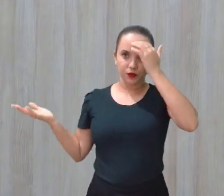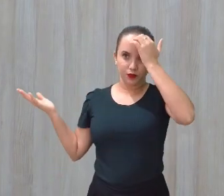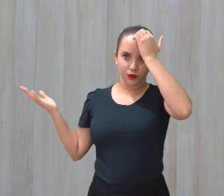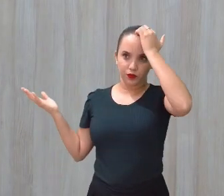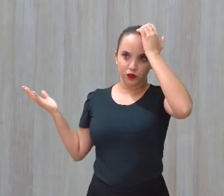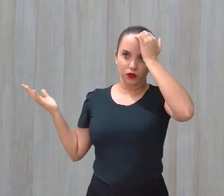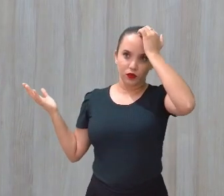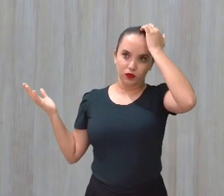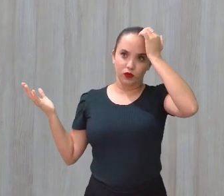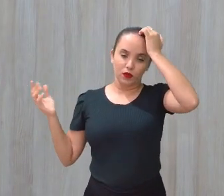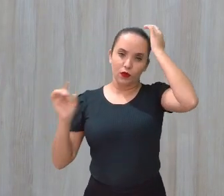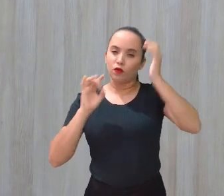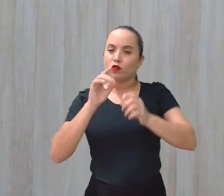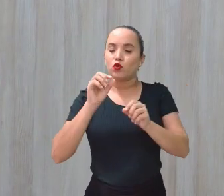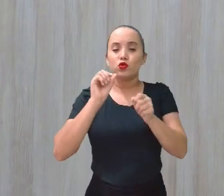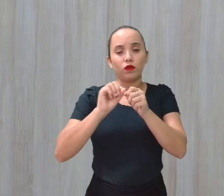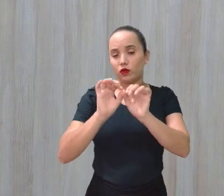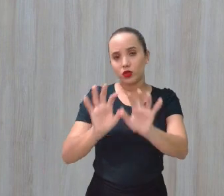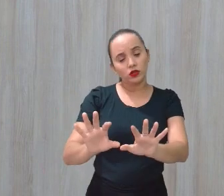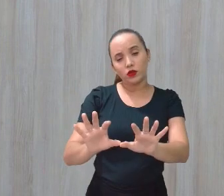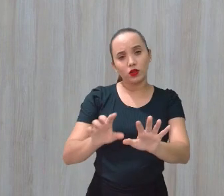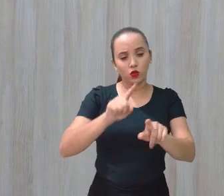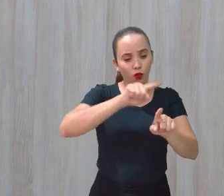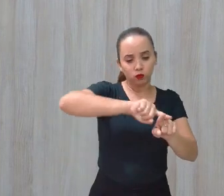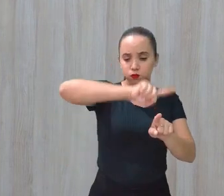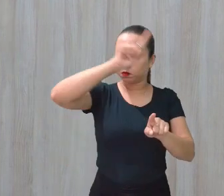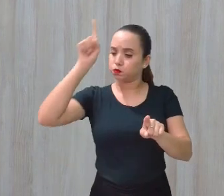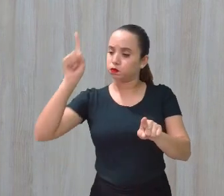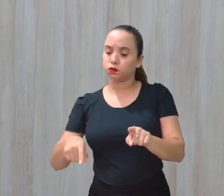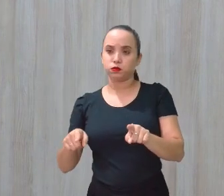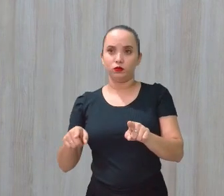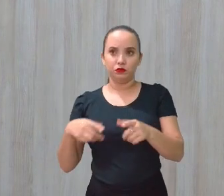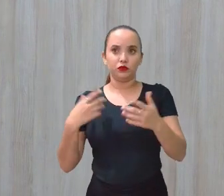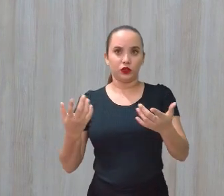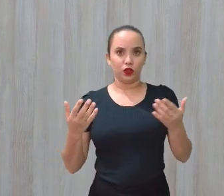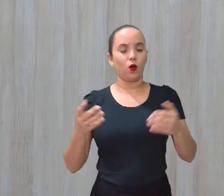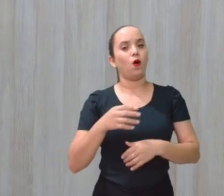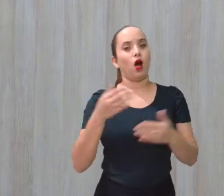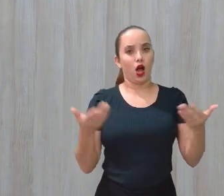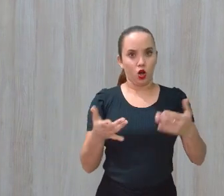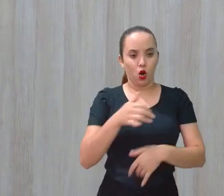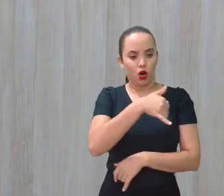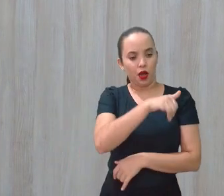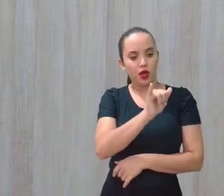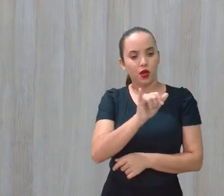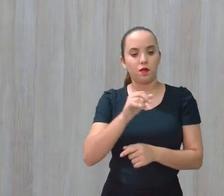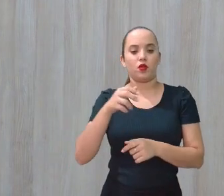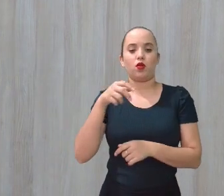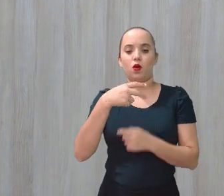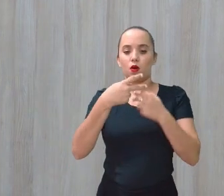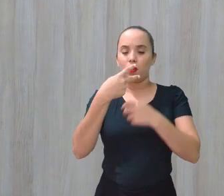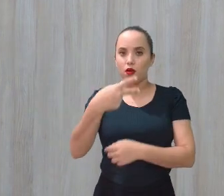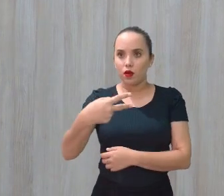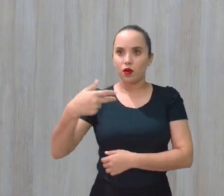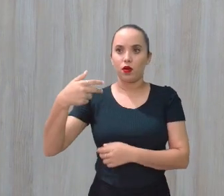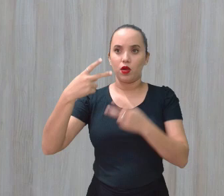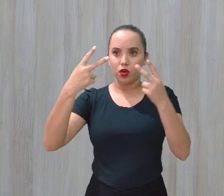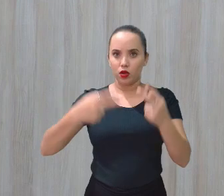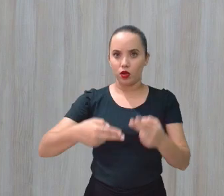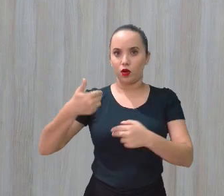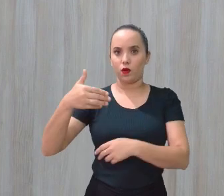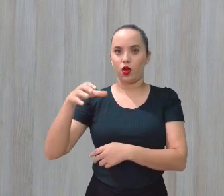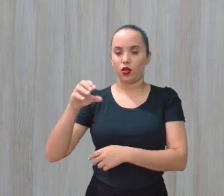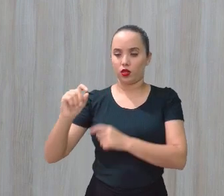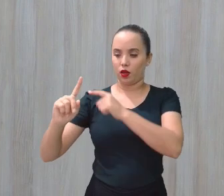apenas passar o menos w para o outro lado, ficando com y igual a 10 mais w. É